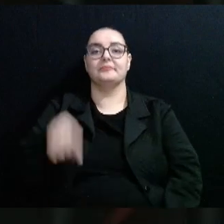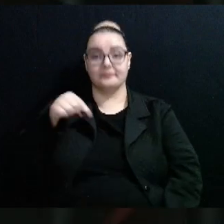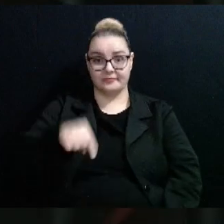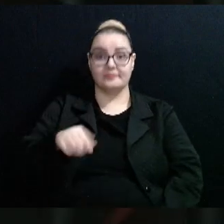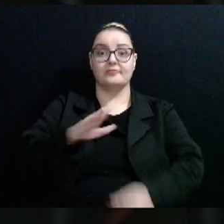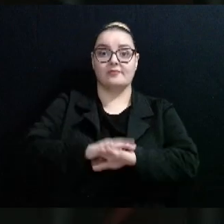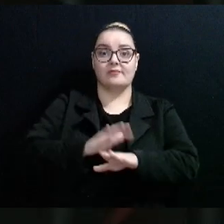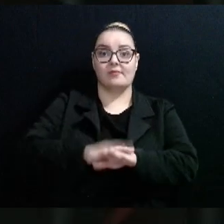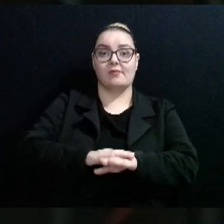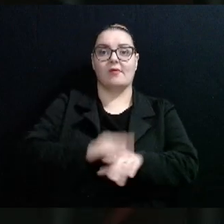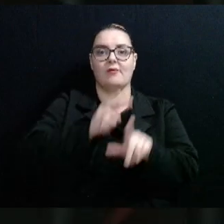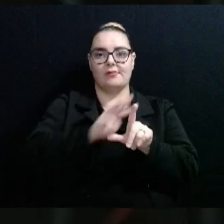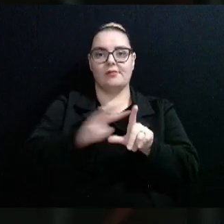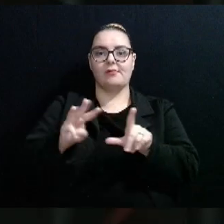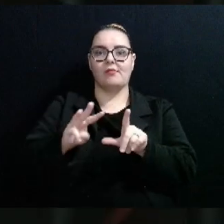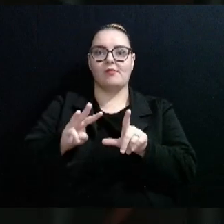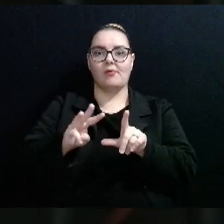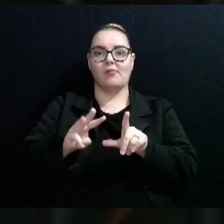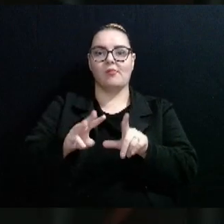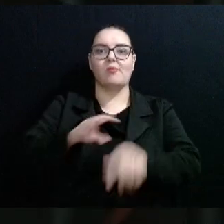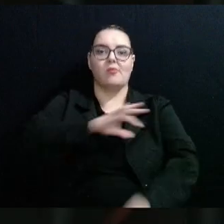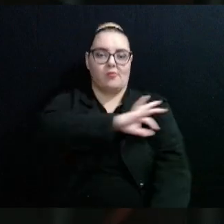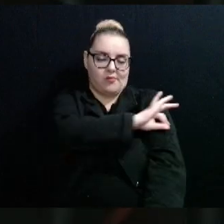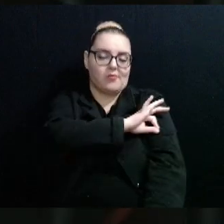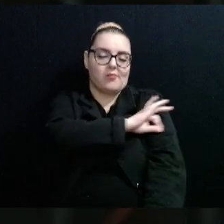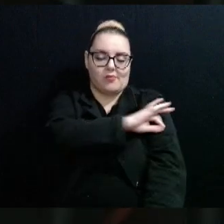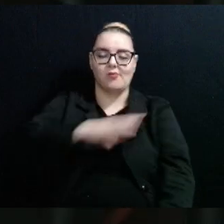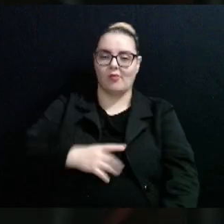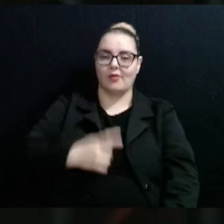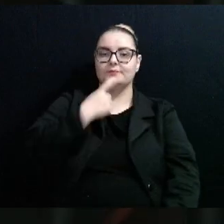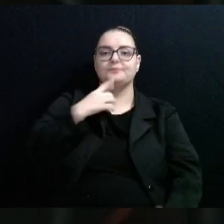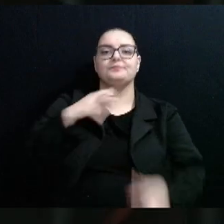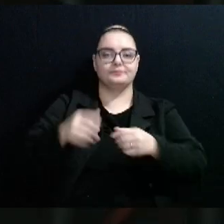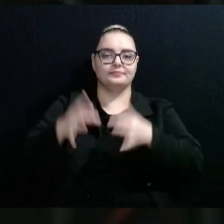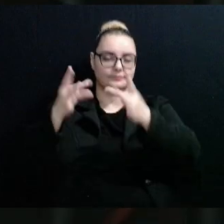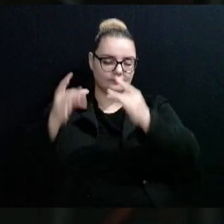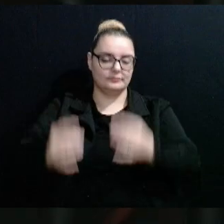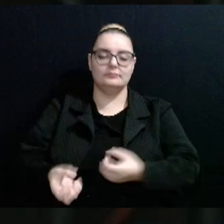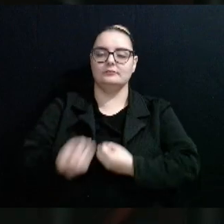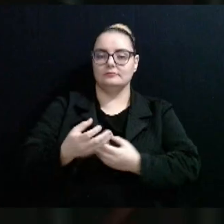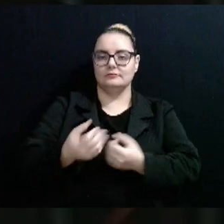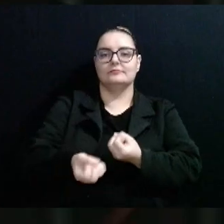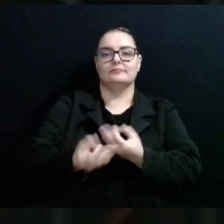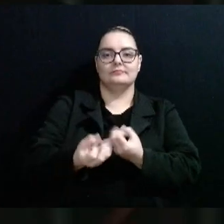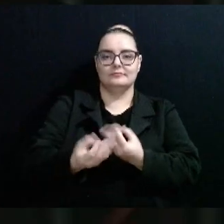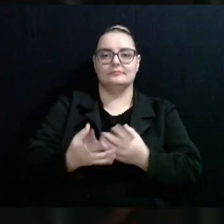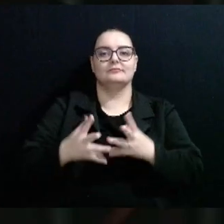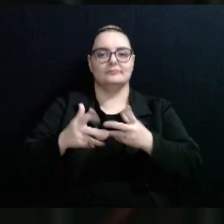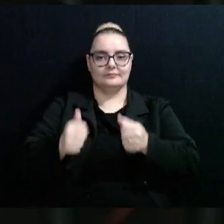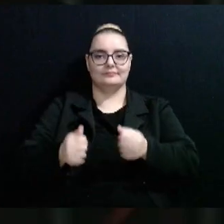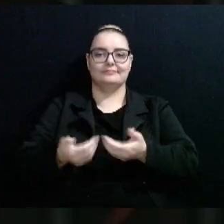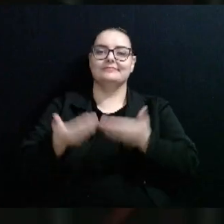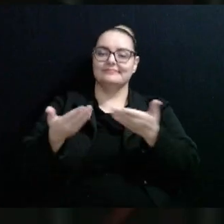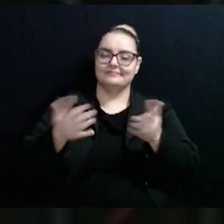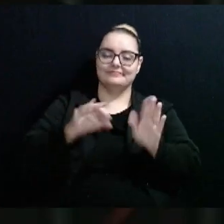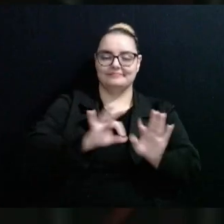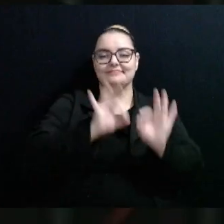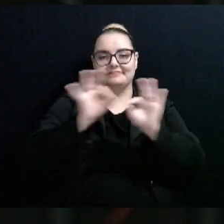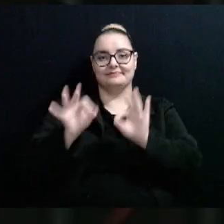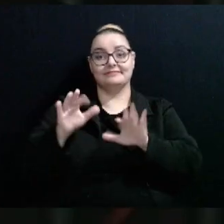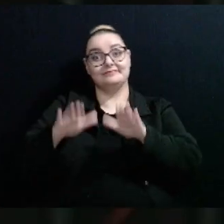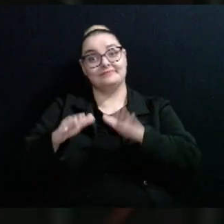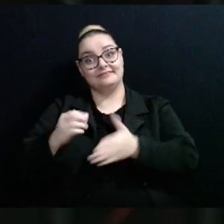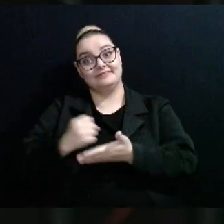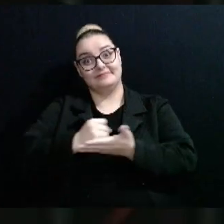lá o site da Prefeitura de Campinas, porque tá tudo lá, os dados, informações todas para você, para de repente levar o seu